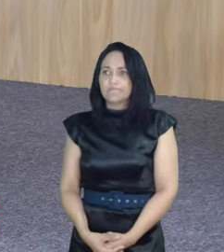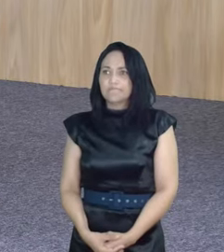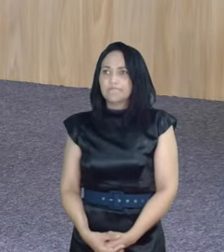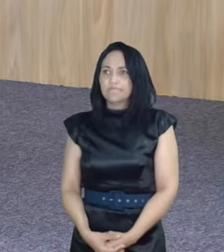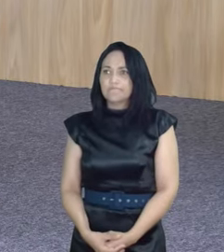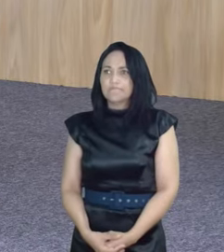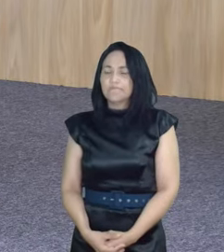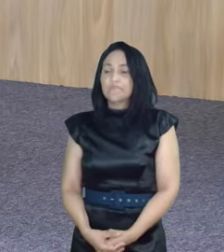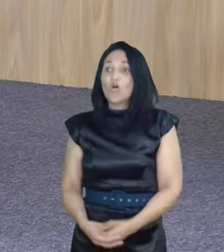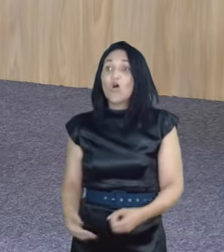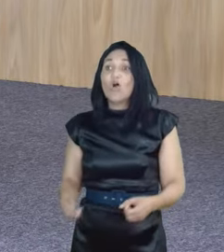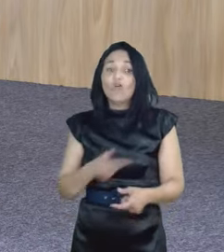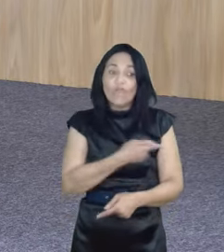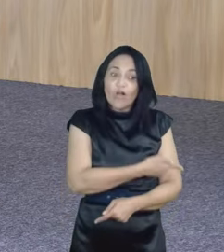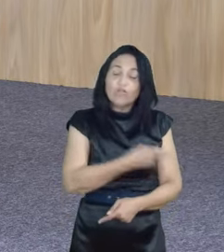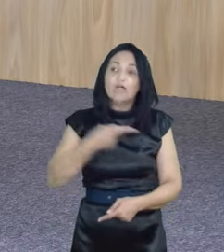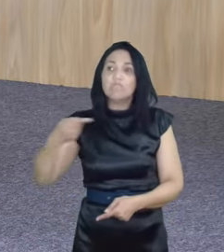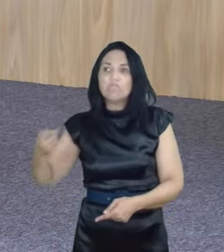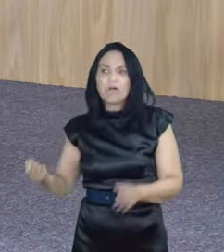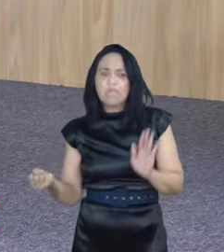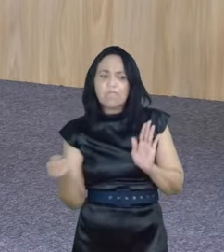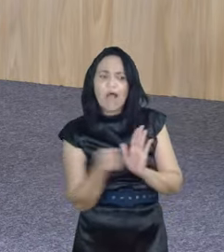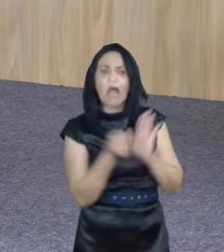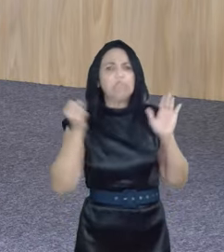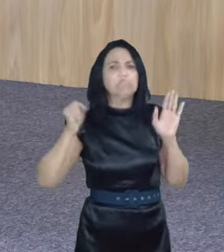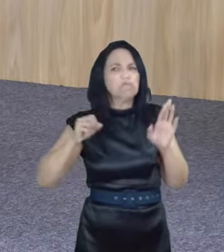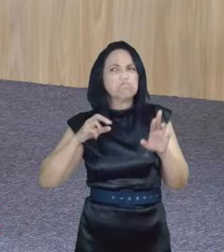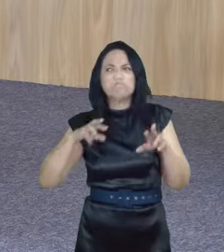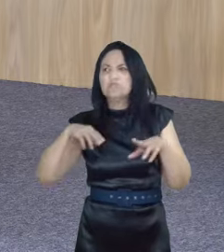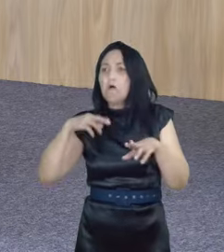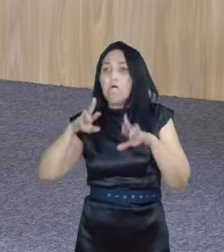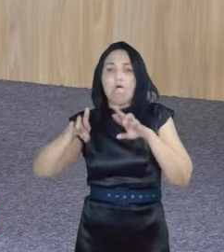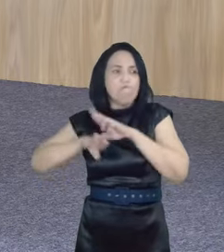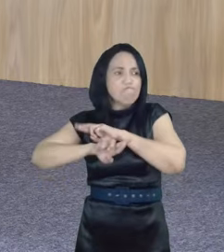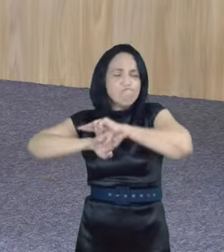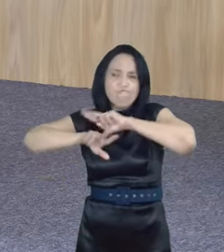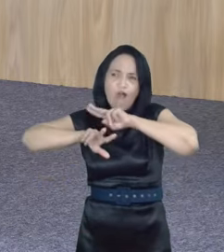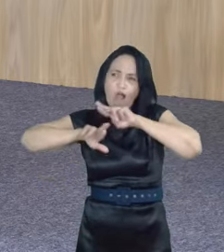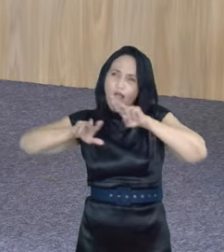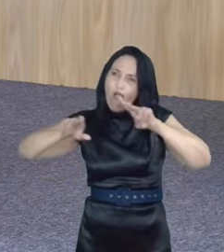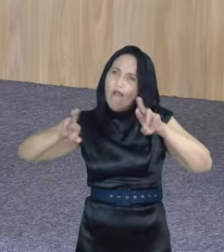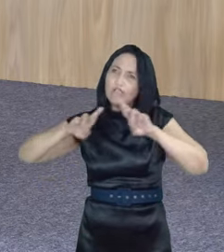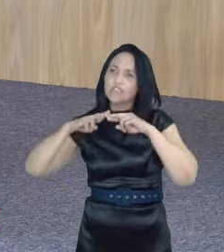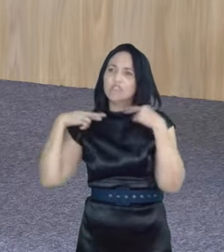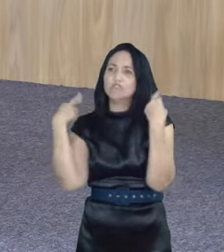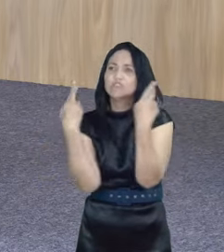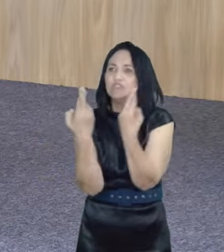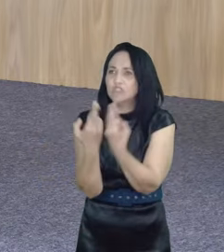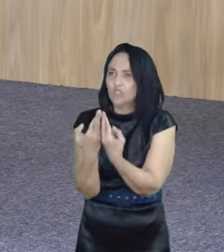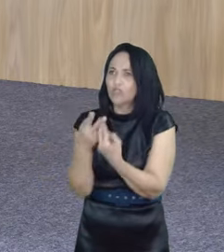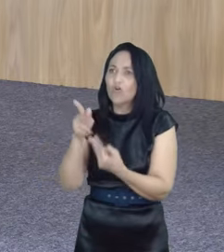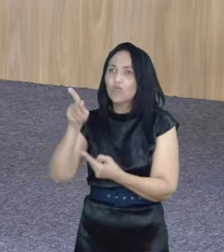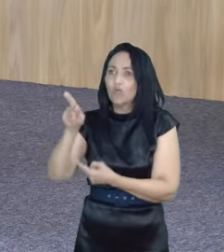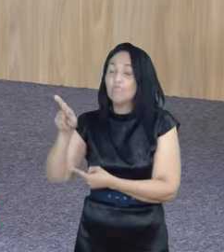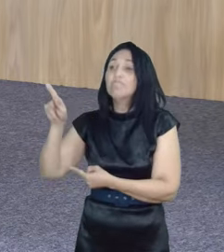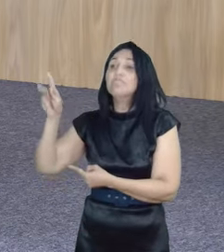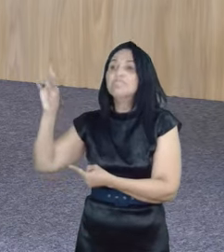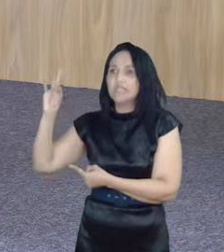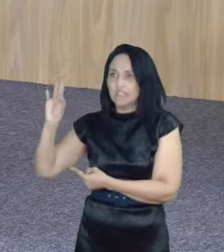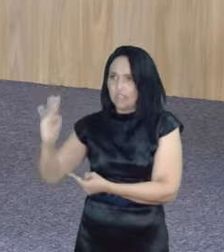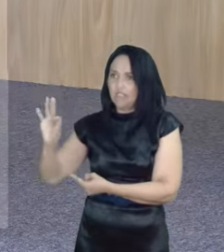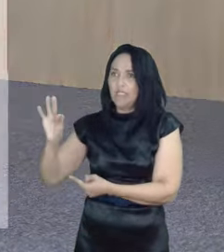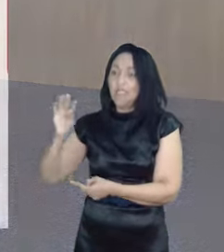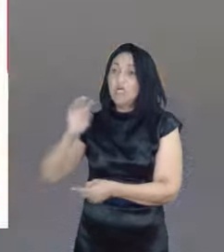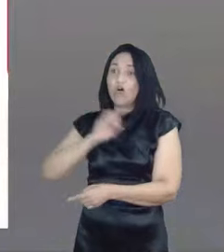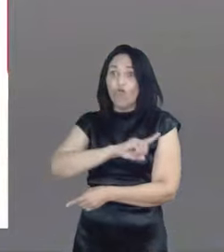No final de semana foi marcado por muitas reuniões, né, encontros e debates no Partido dos Trabalhadores com a realização do Dia D,